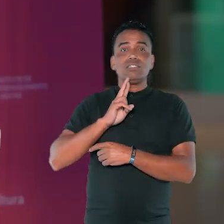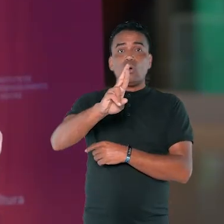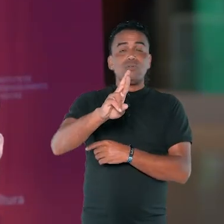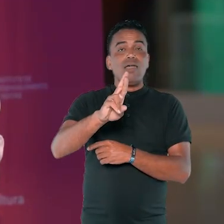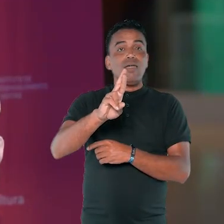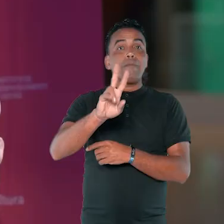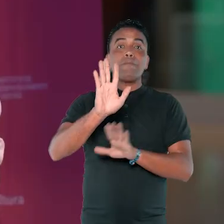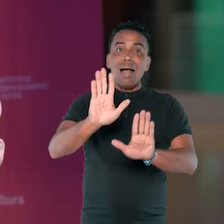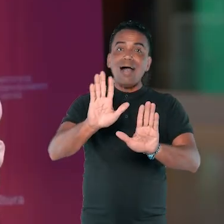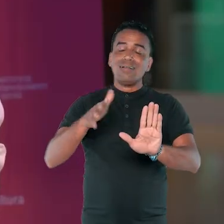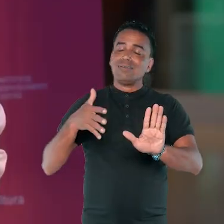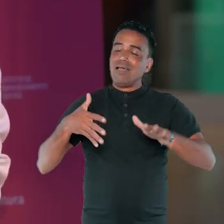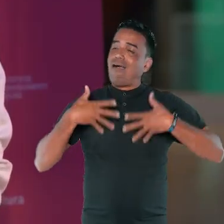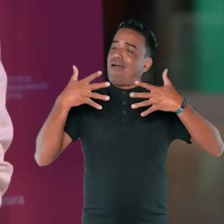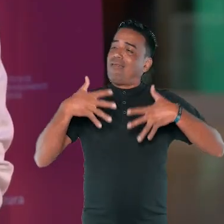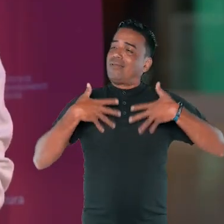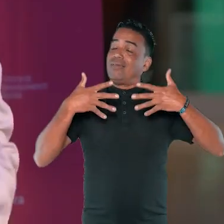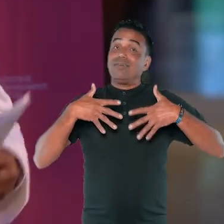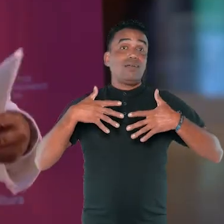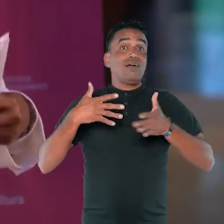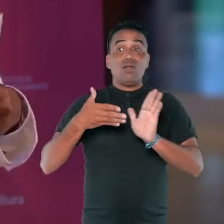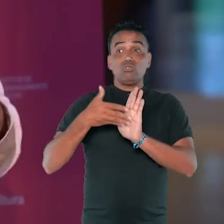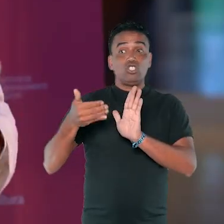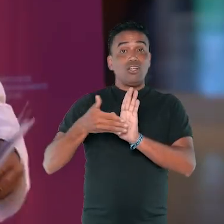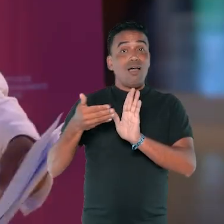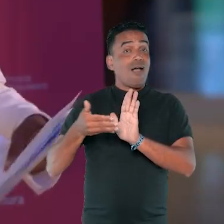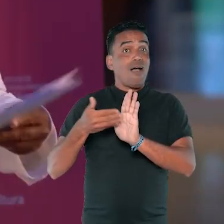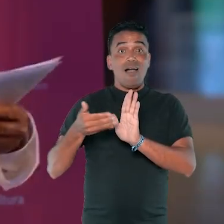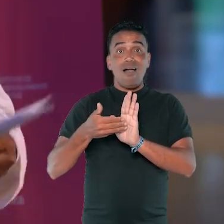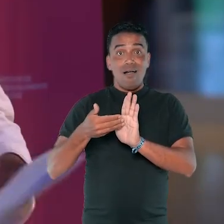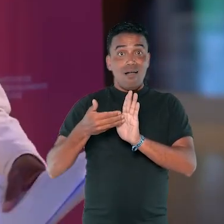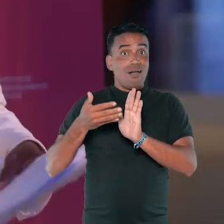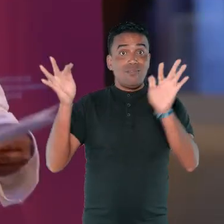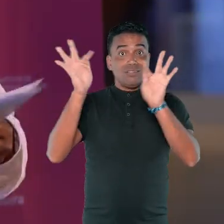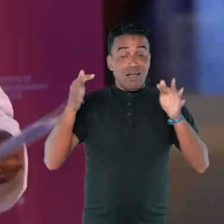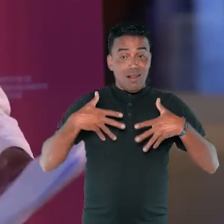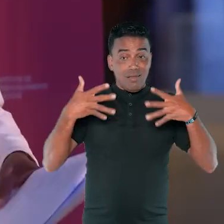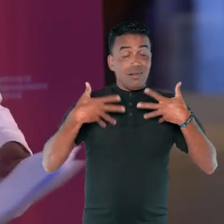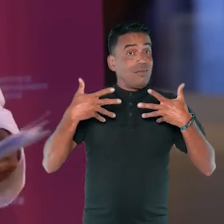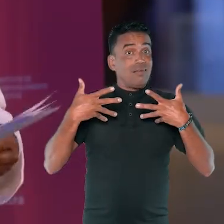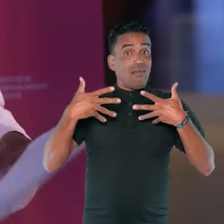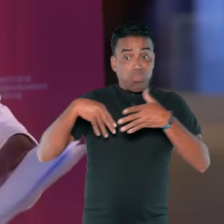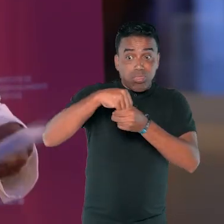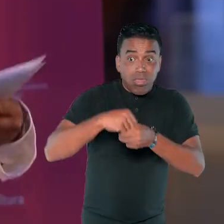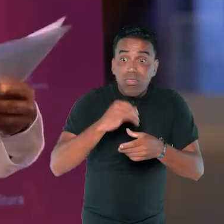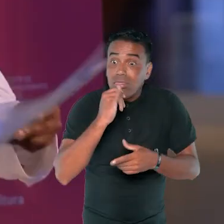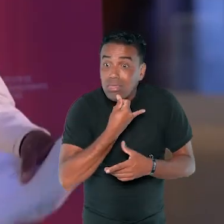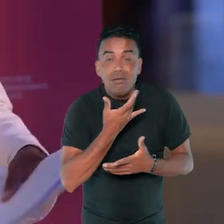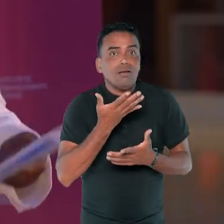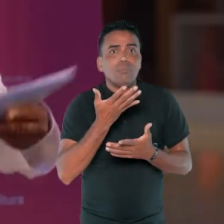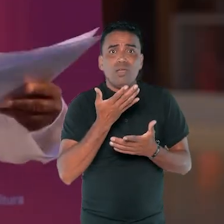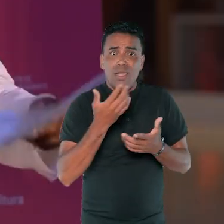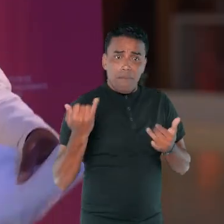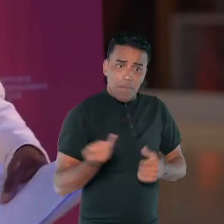alegria, não deixar que nos tirem isso que é tão precioso e que nos move, o que